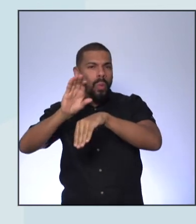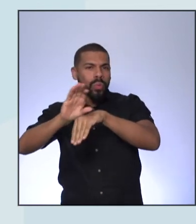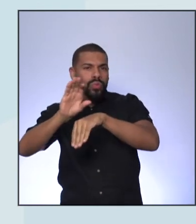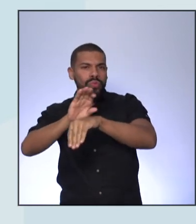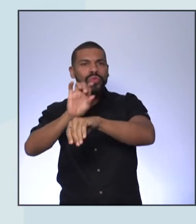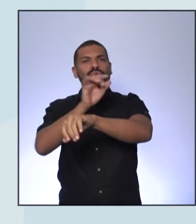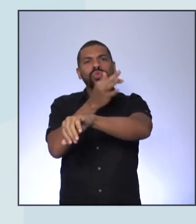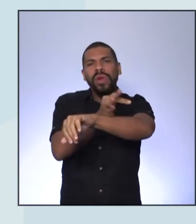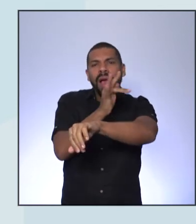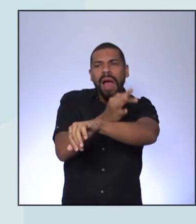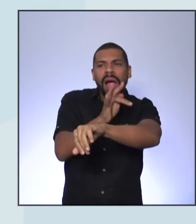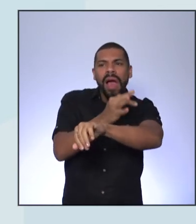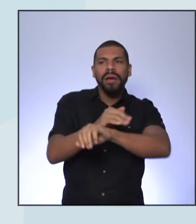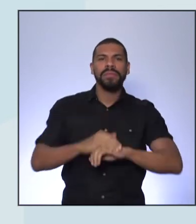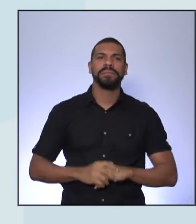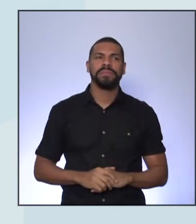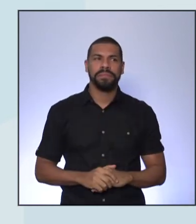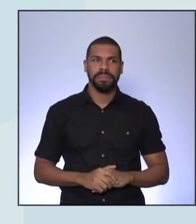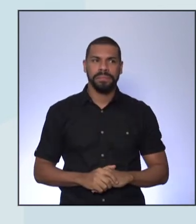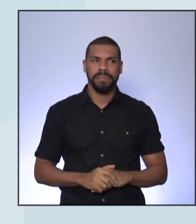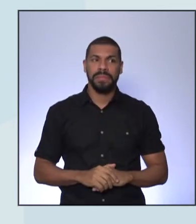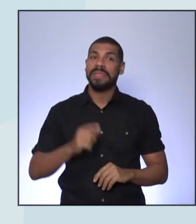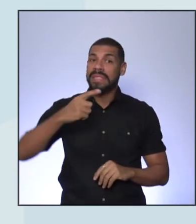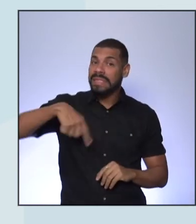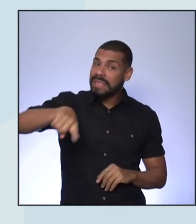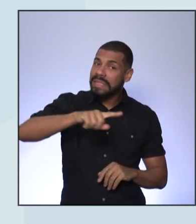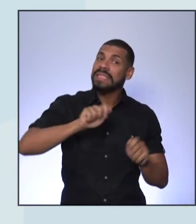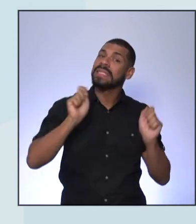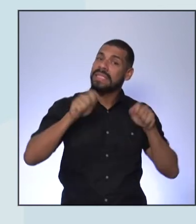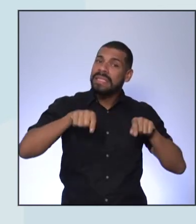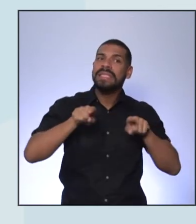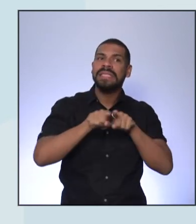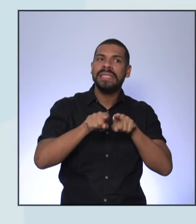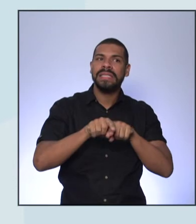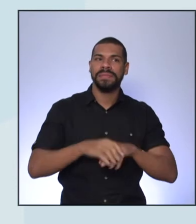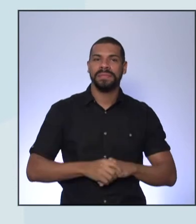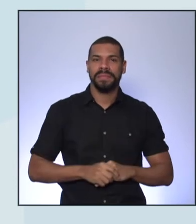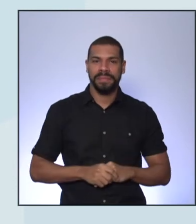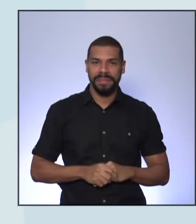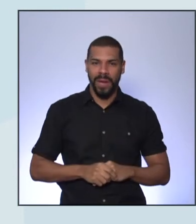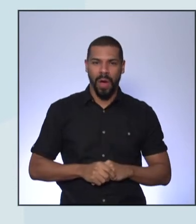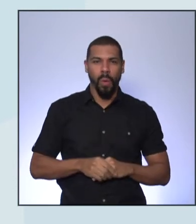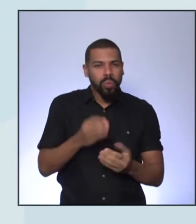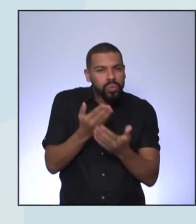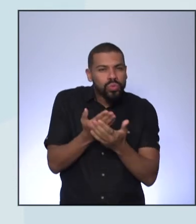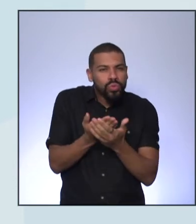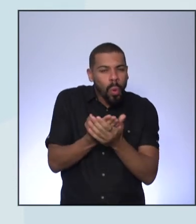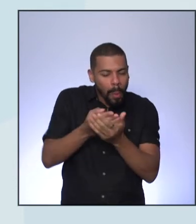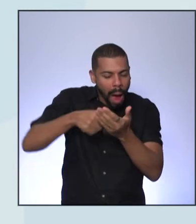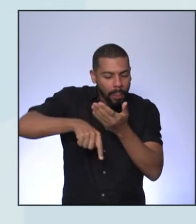cursos eles oferecem, e, nesse sentido, conseguir se aprofundar um pouco mais.